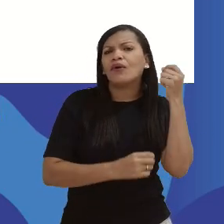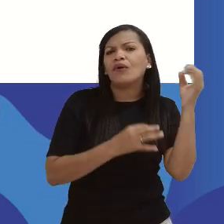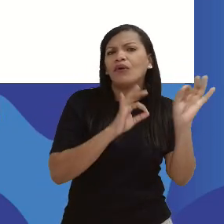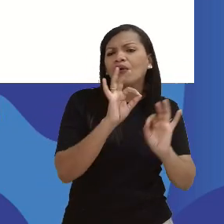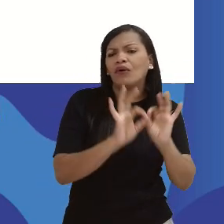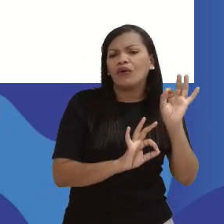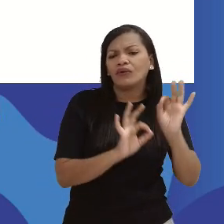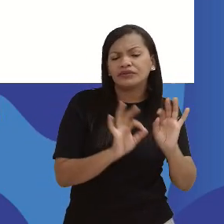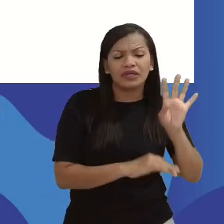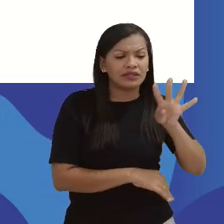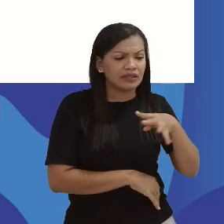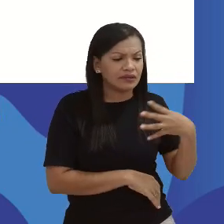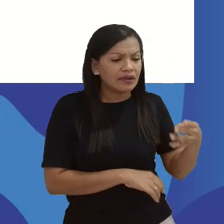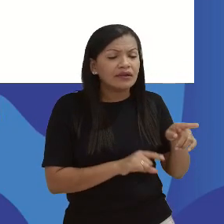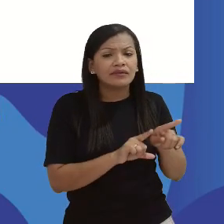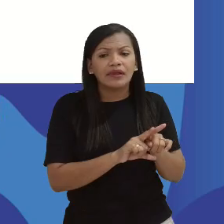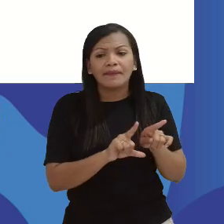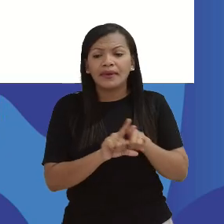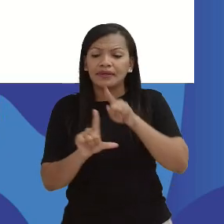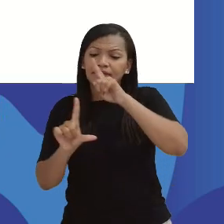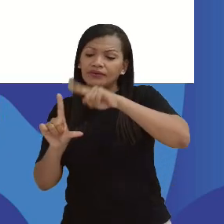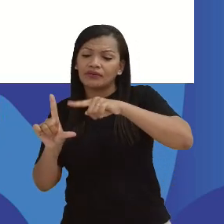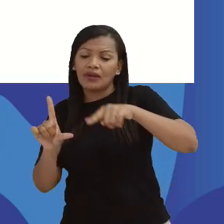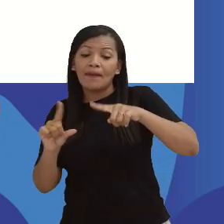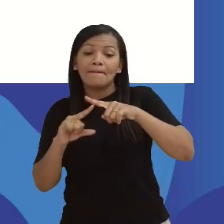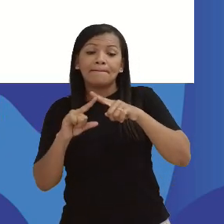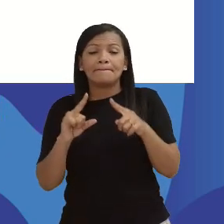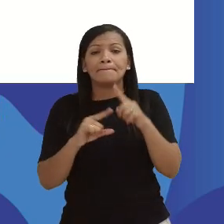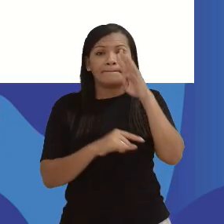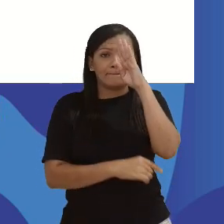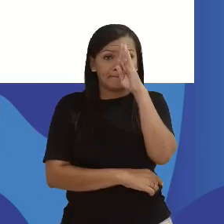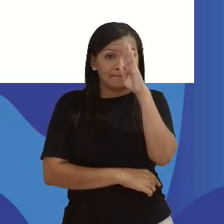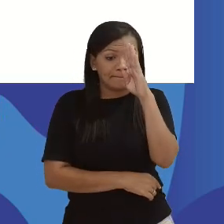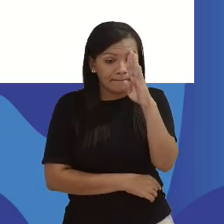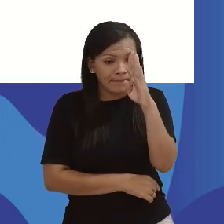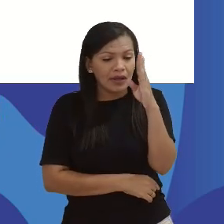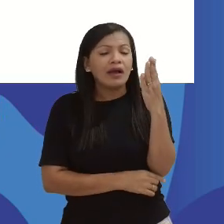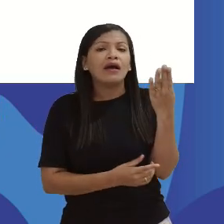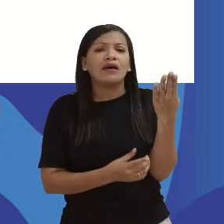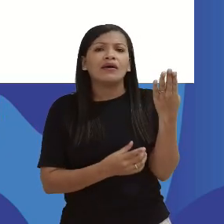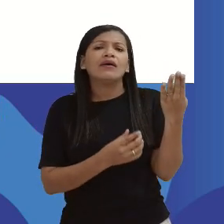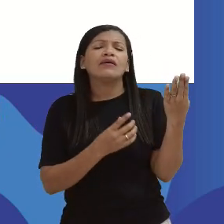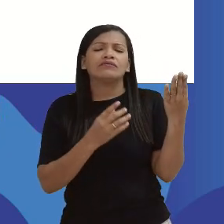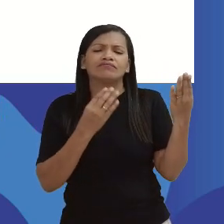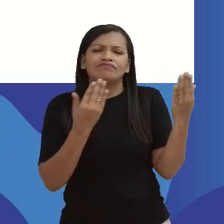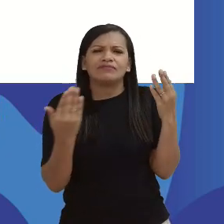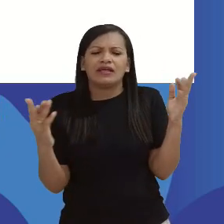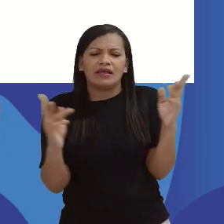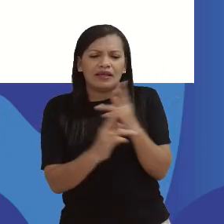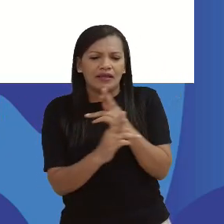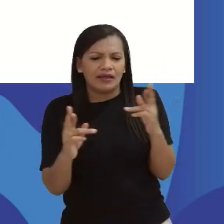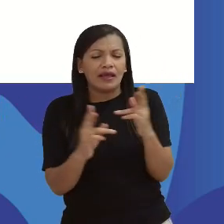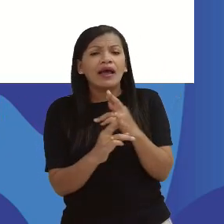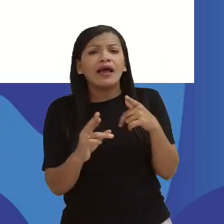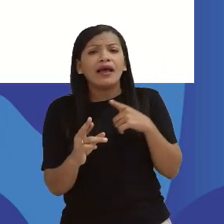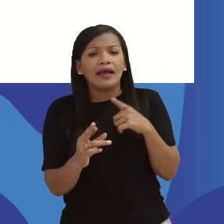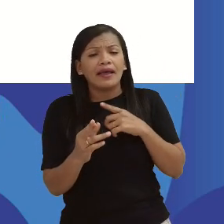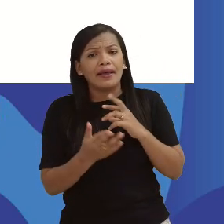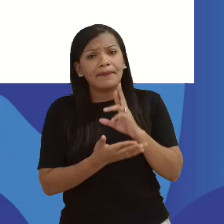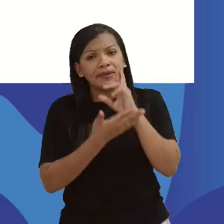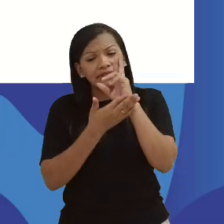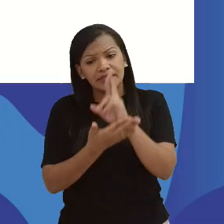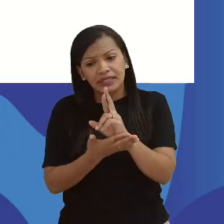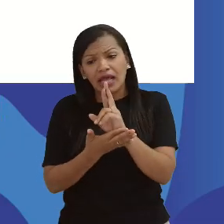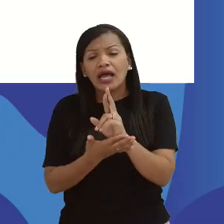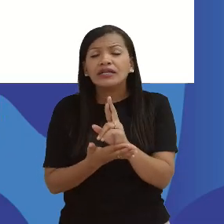tanto pela tabela quanto pelo gráfico. Mas o principal é saber que a relação dessa tabela está representada no gráfico. A relação